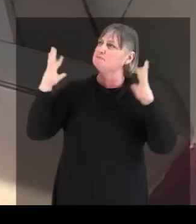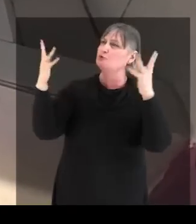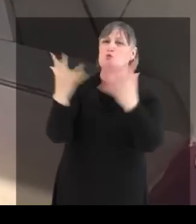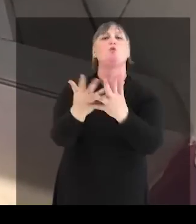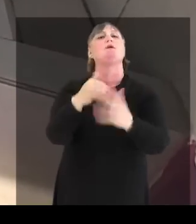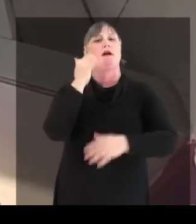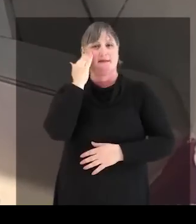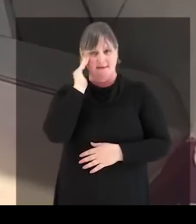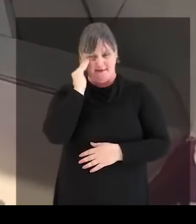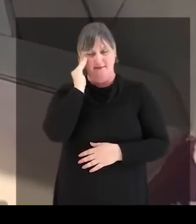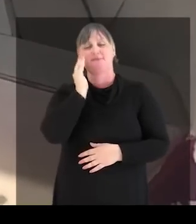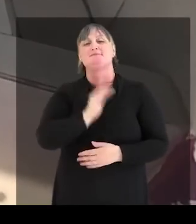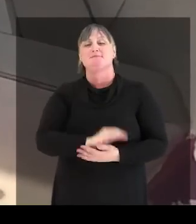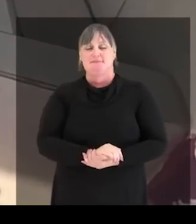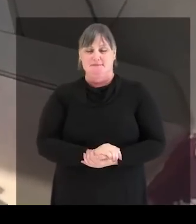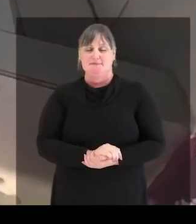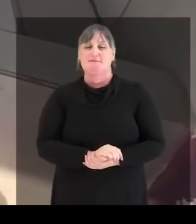tiver cercada, né?